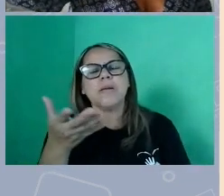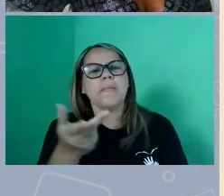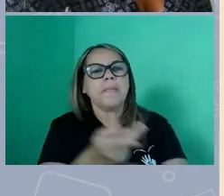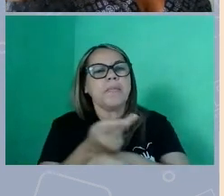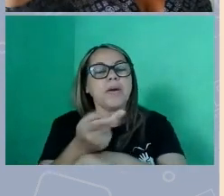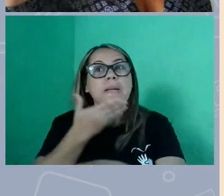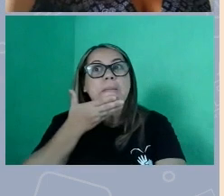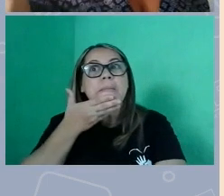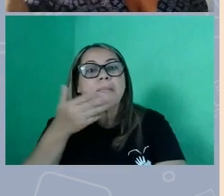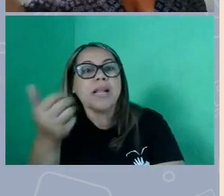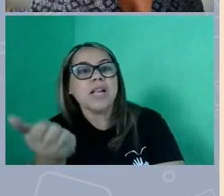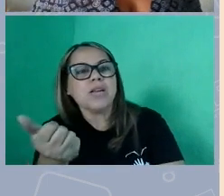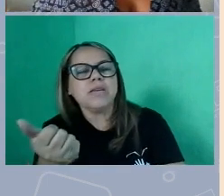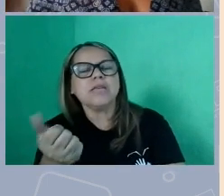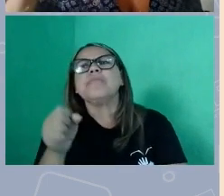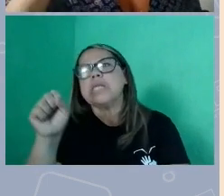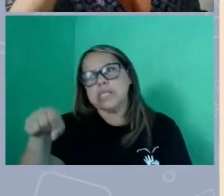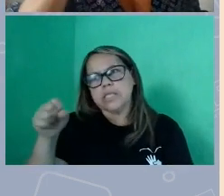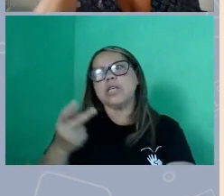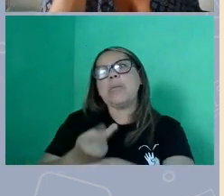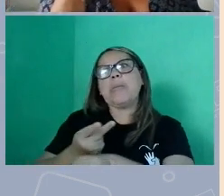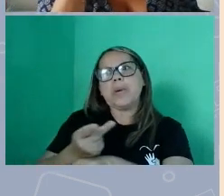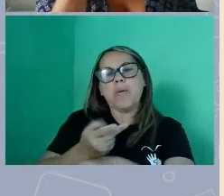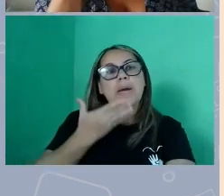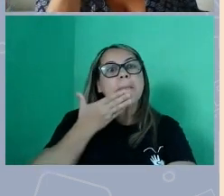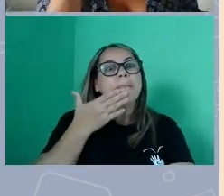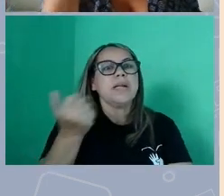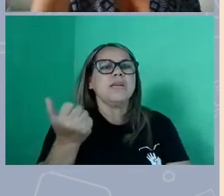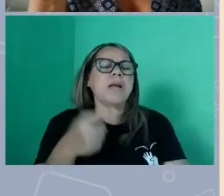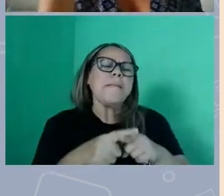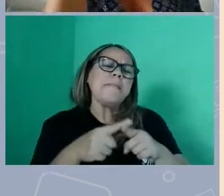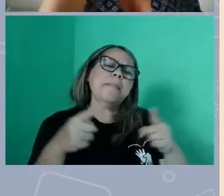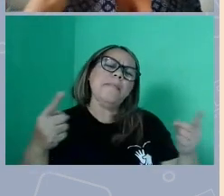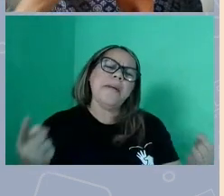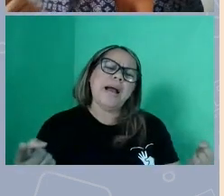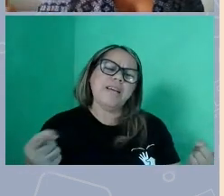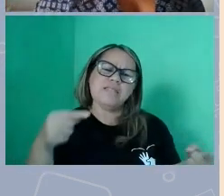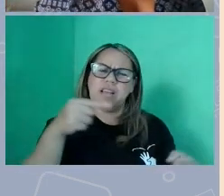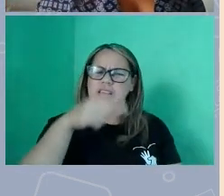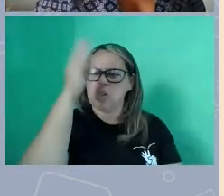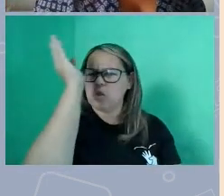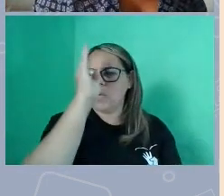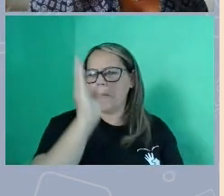categoria sim eles buscam melhoria mas minha gente no Brasil